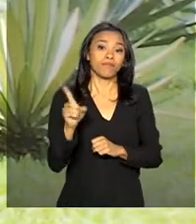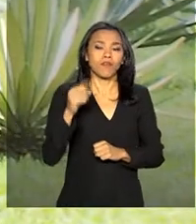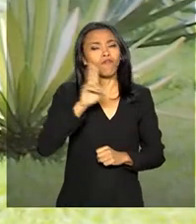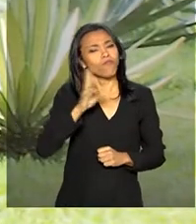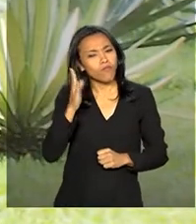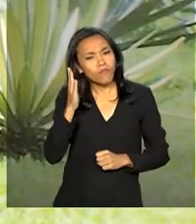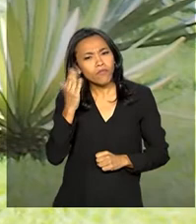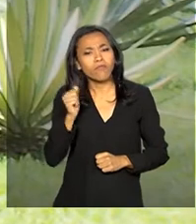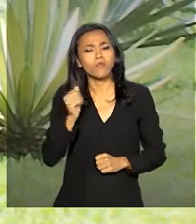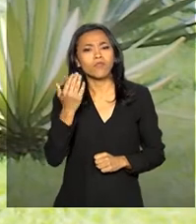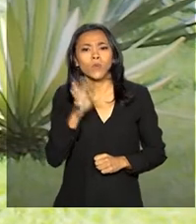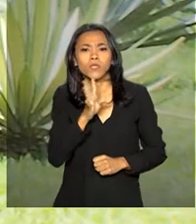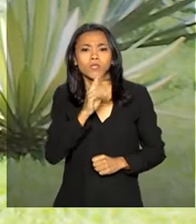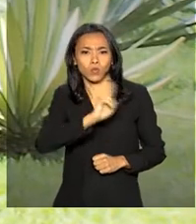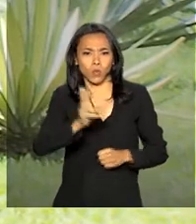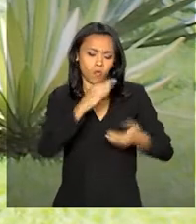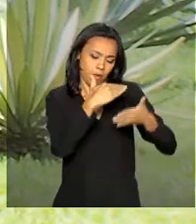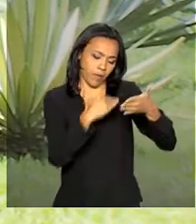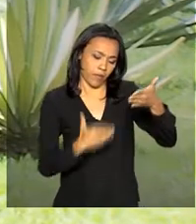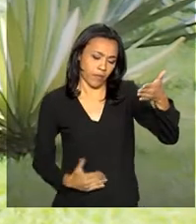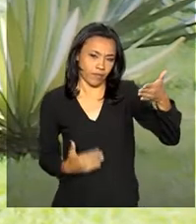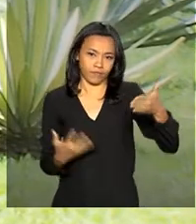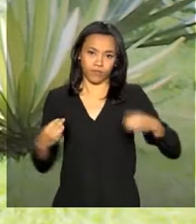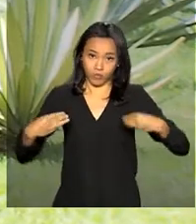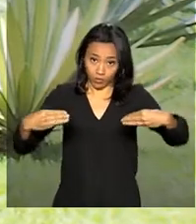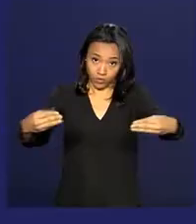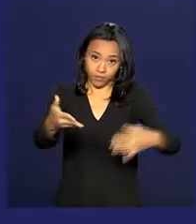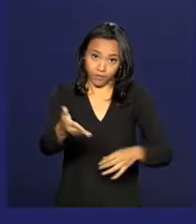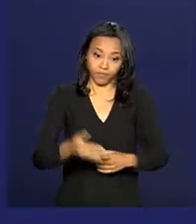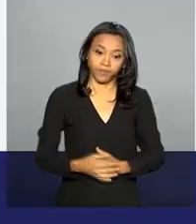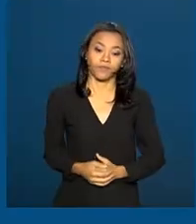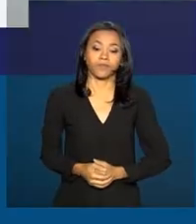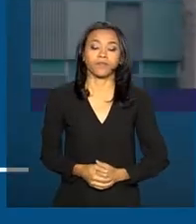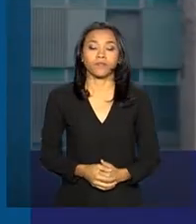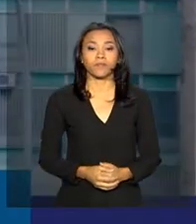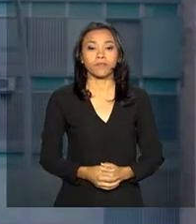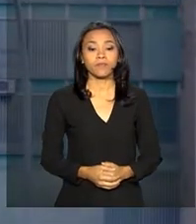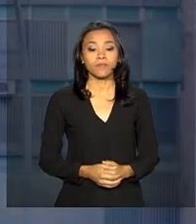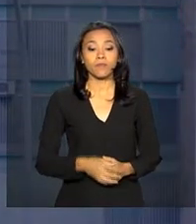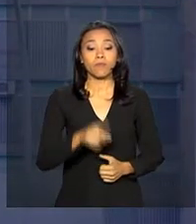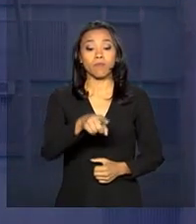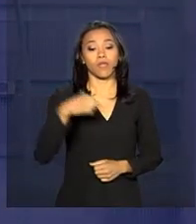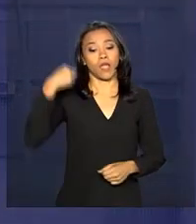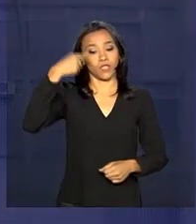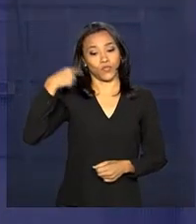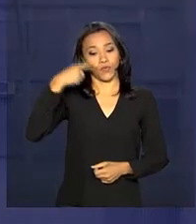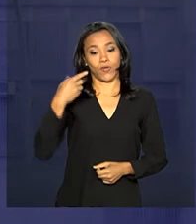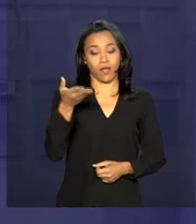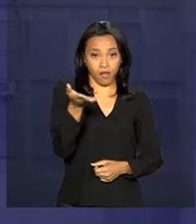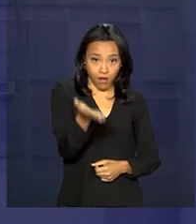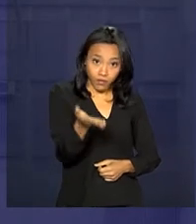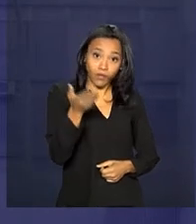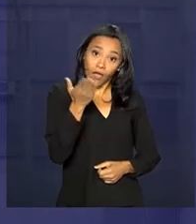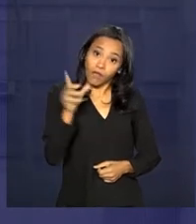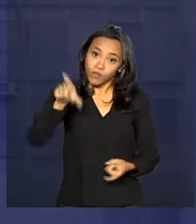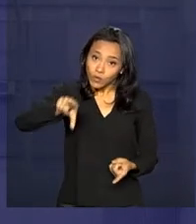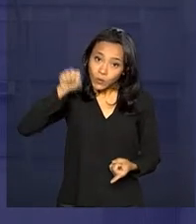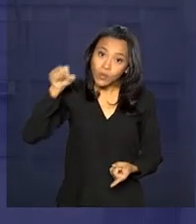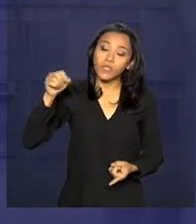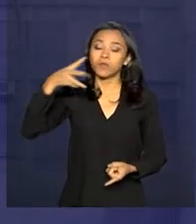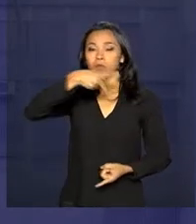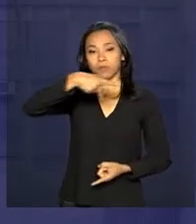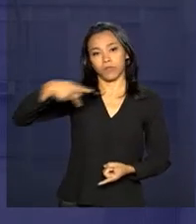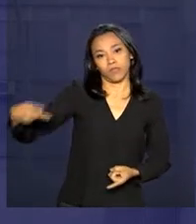para assumir os ministérios e jair bolsonaro o advogado gustavo bebiano foi escolhido pelo presidente